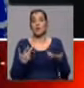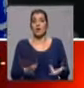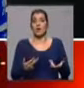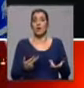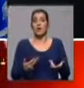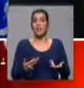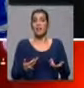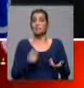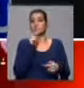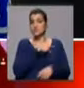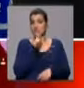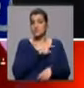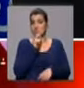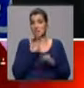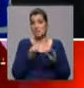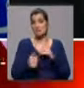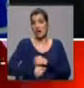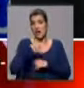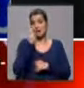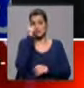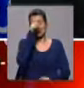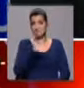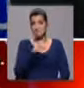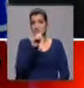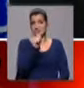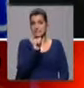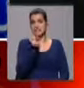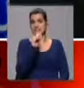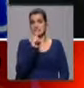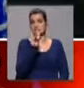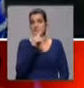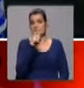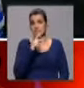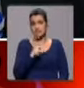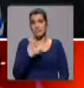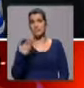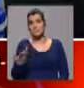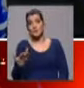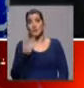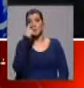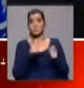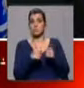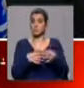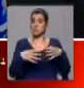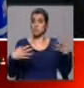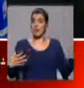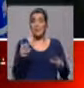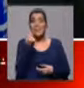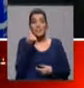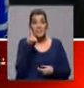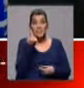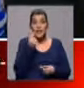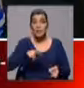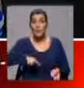como mais provável uma vitória do Syriza, e isso levou a que um número crescente de pessoas estejam a fazer transferências de